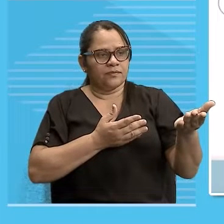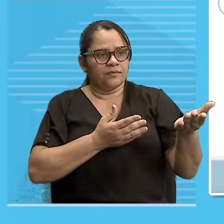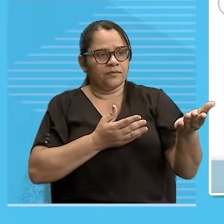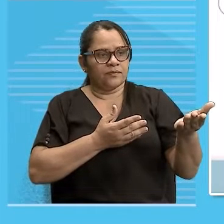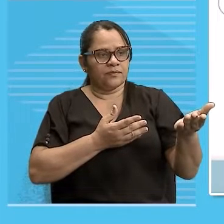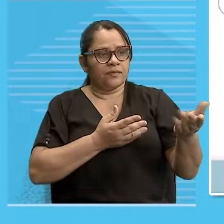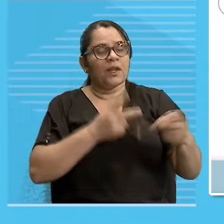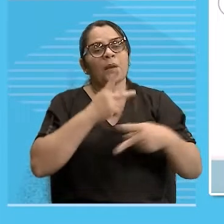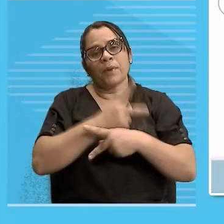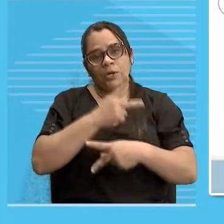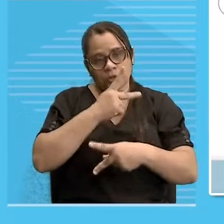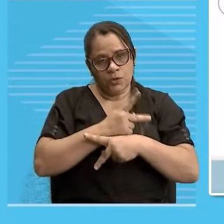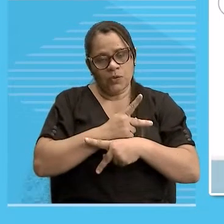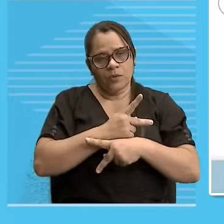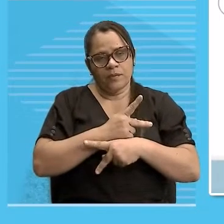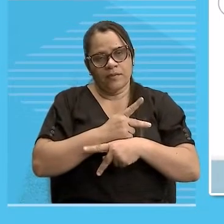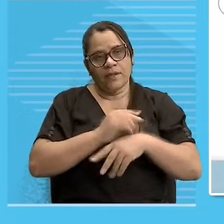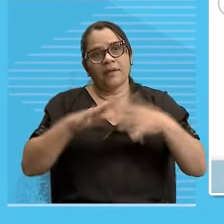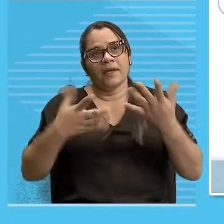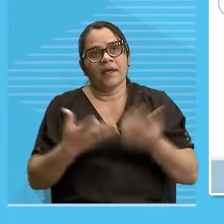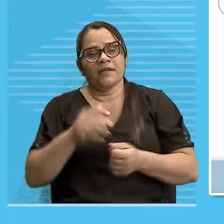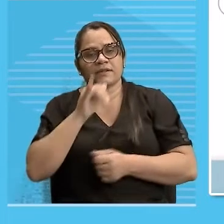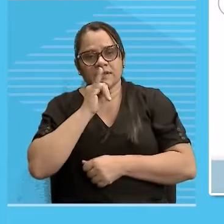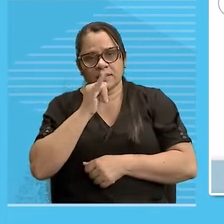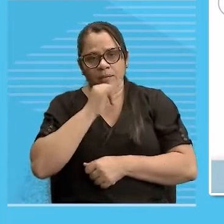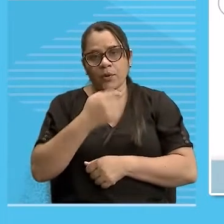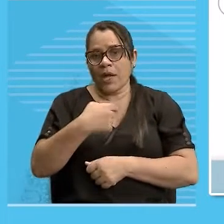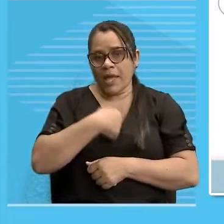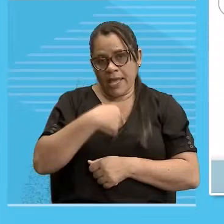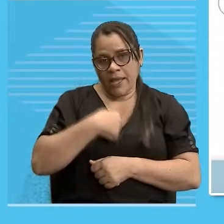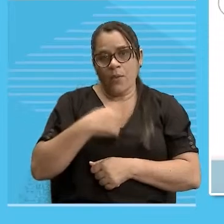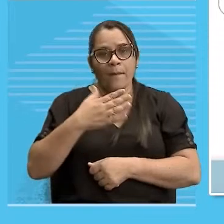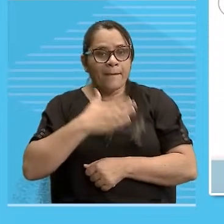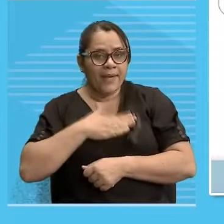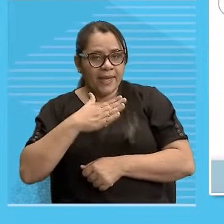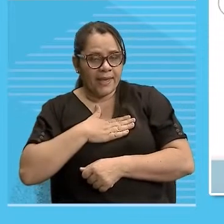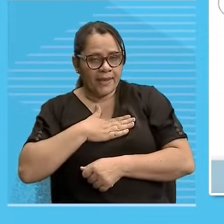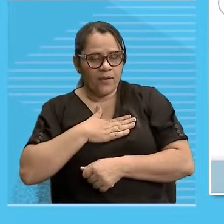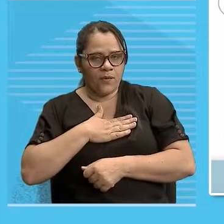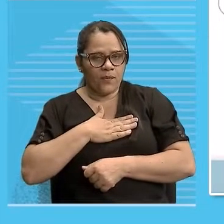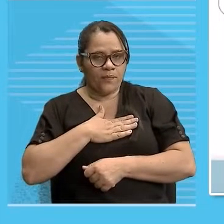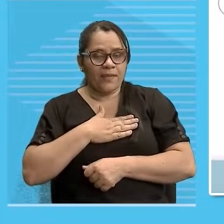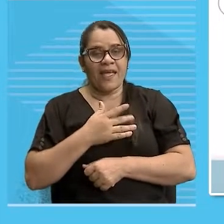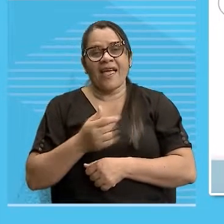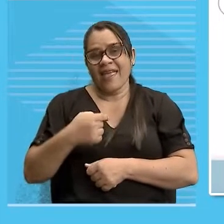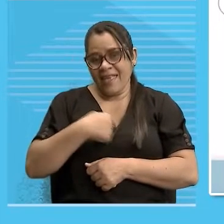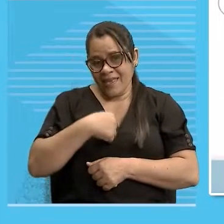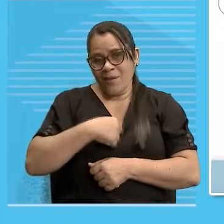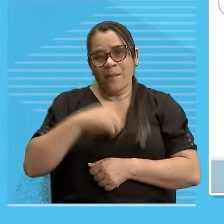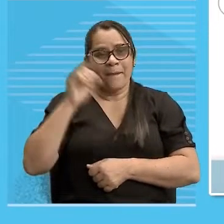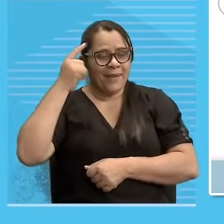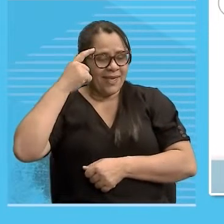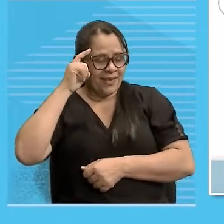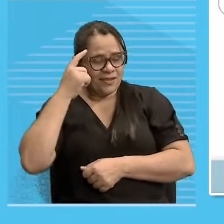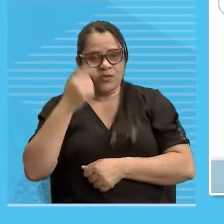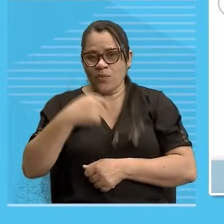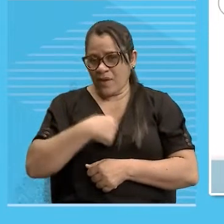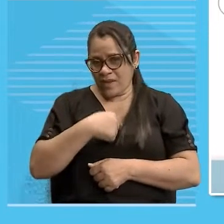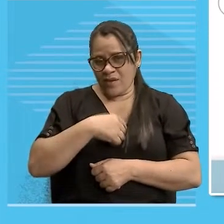Tipo, eu, meu, na minha visão, eu penso, eu acho, que